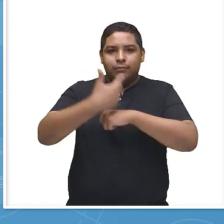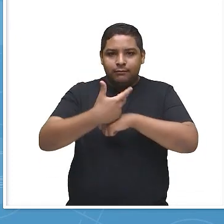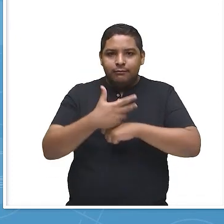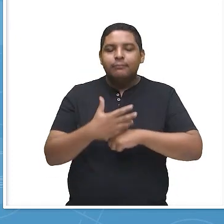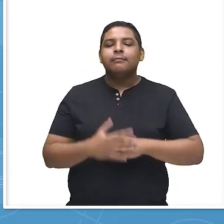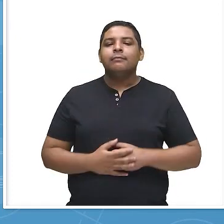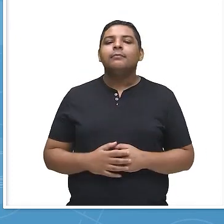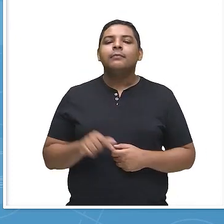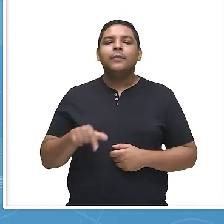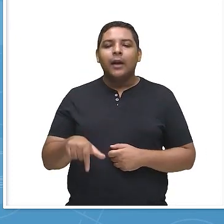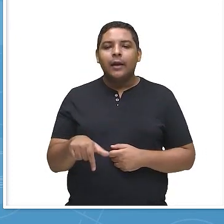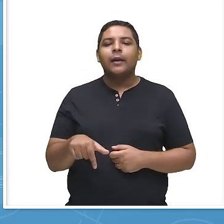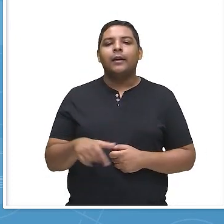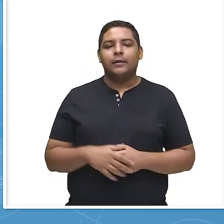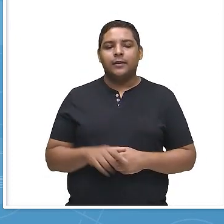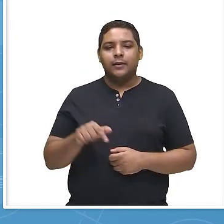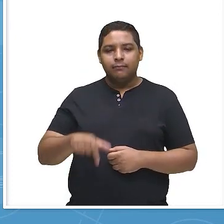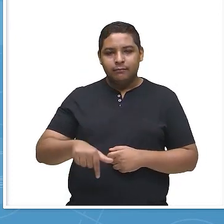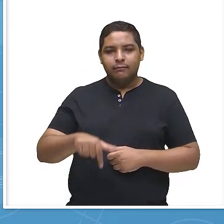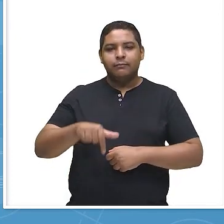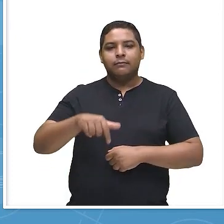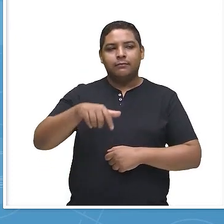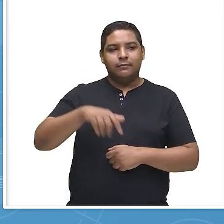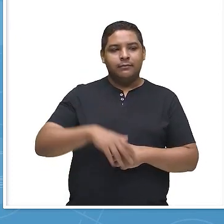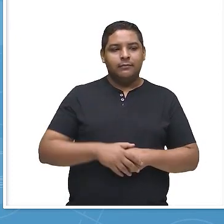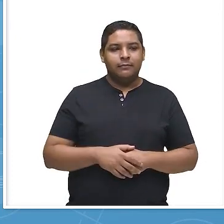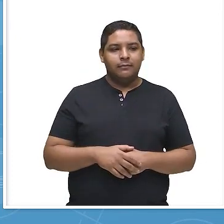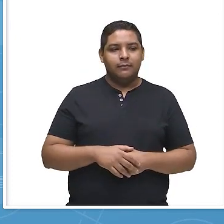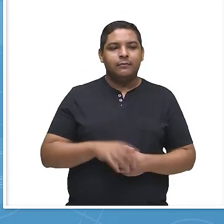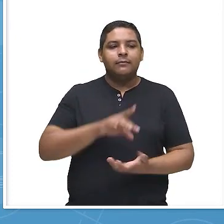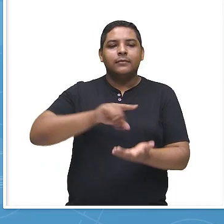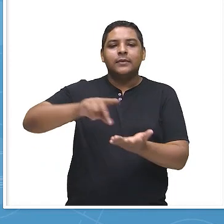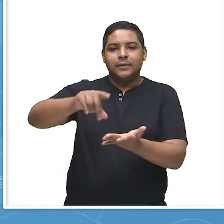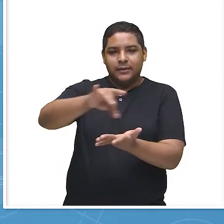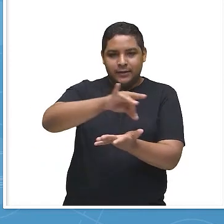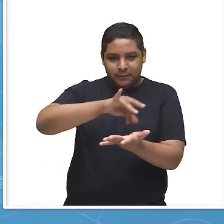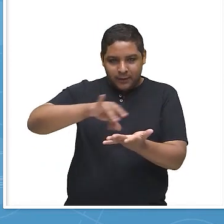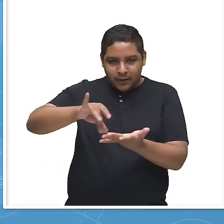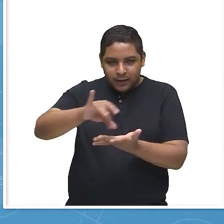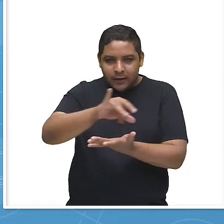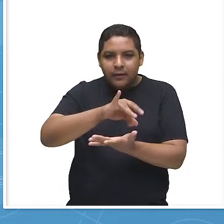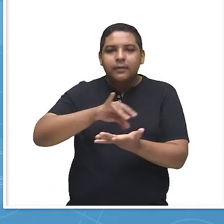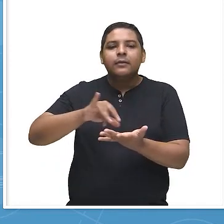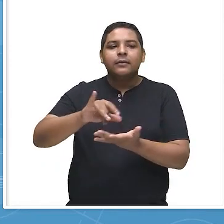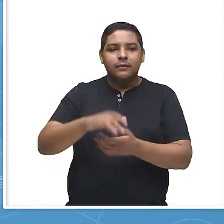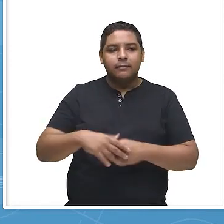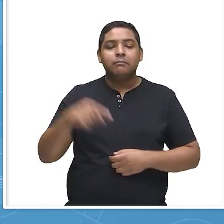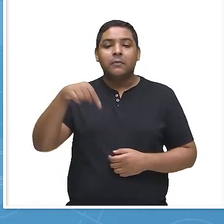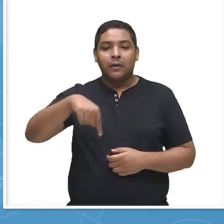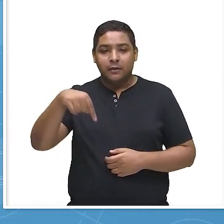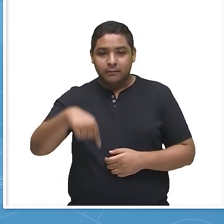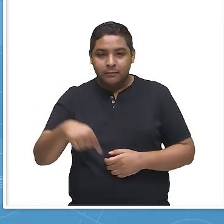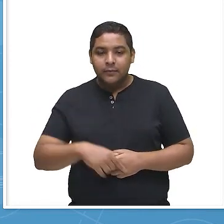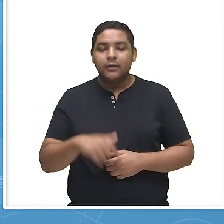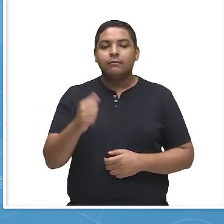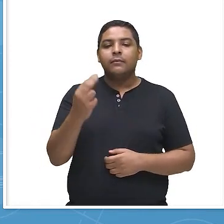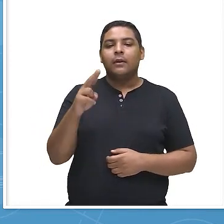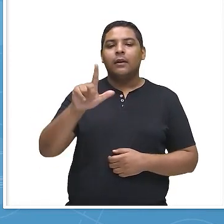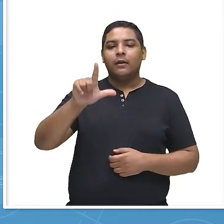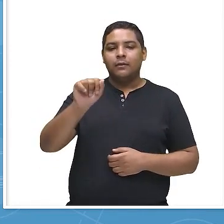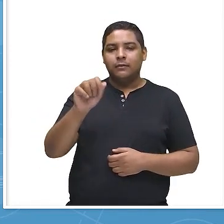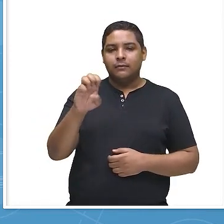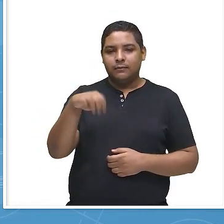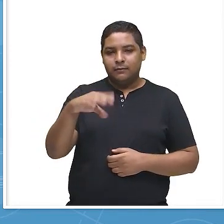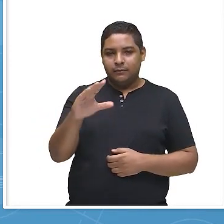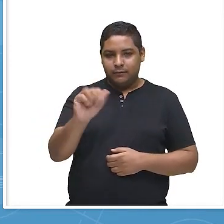do Centro de Mídias do Estado do Amazonas. Você pode participar por meio do nosso aplicativo do Aula em Casa. Você pode baixar aí na sua